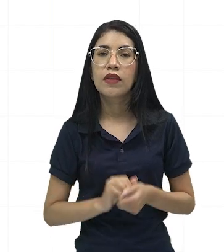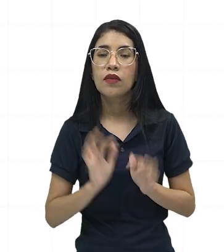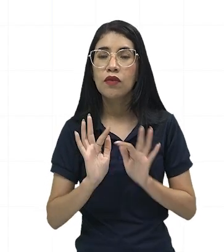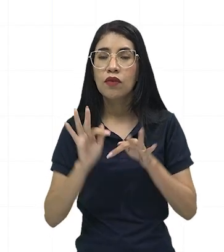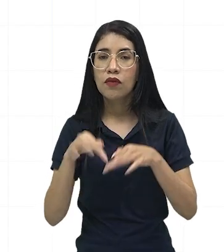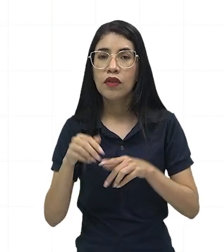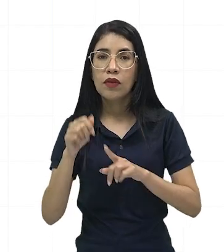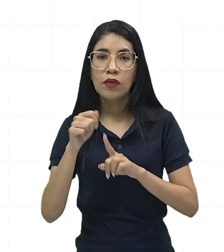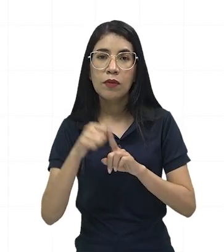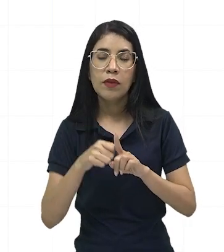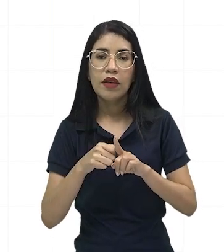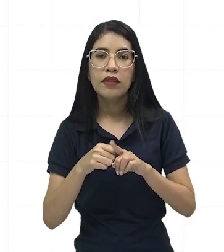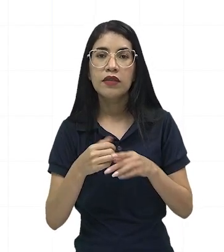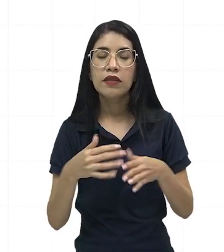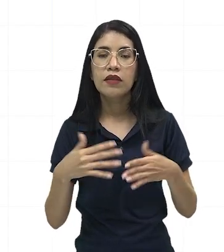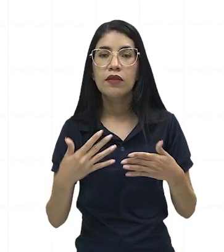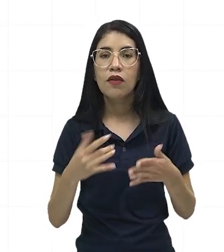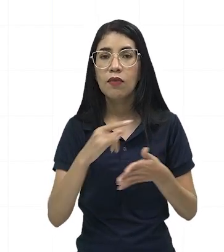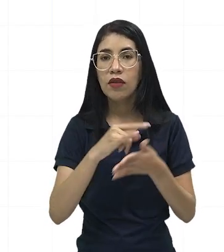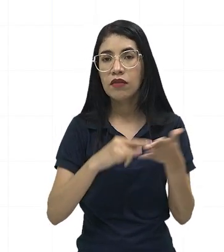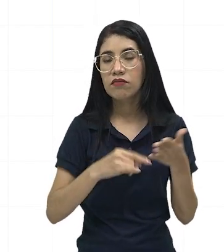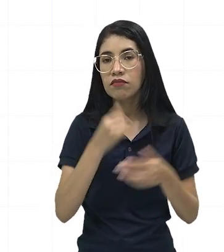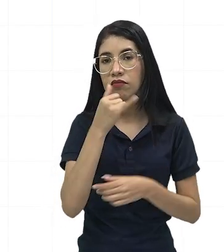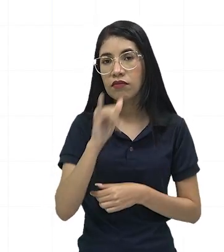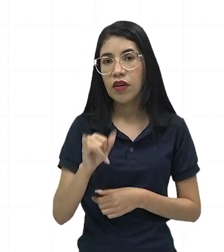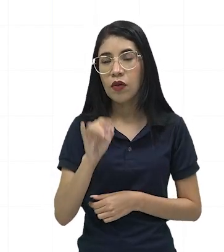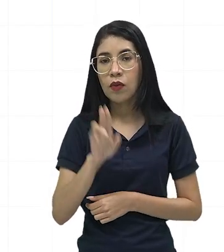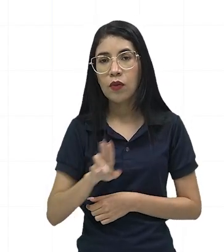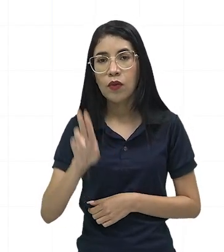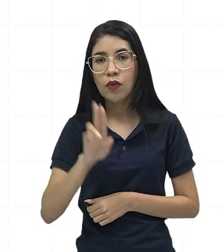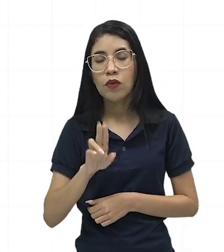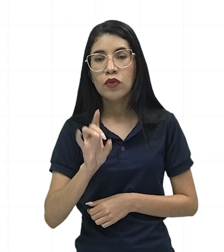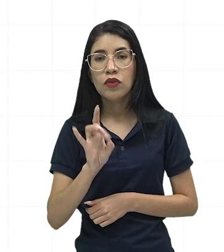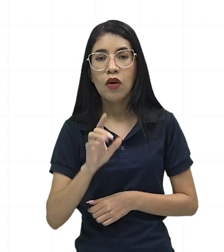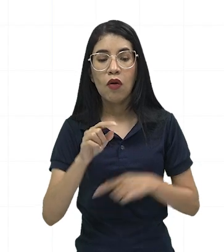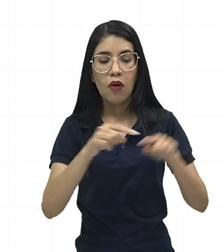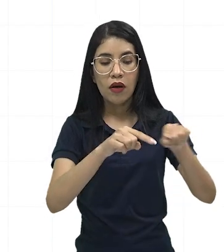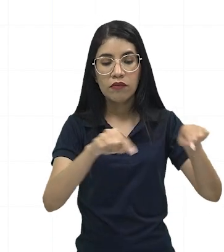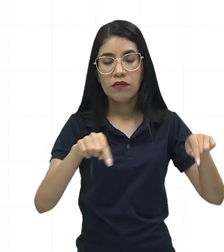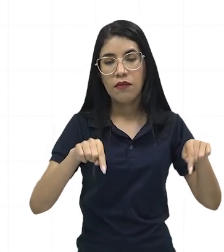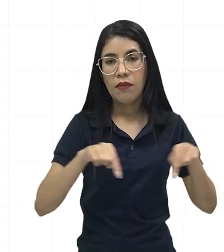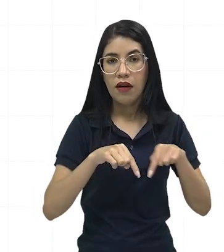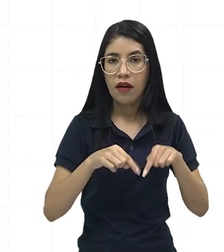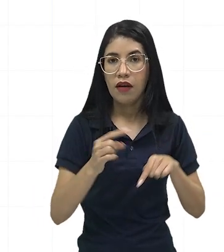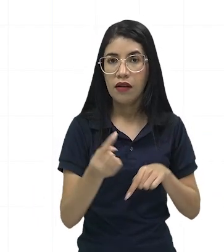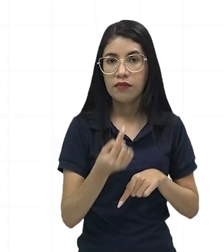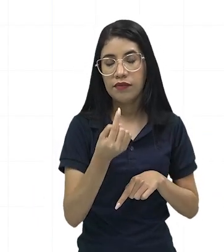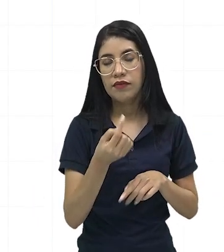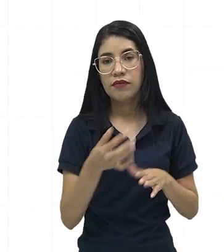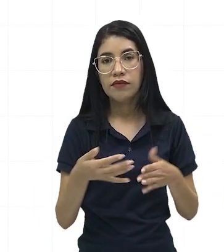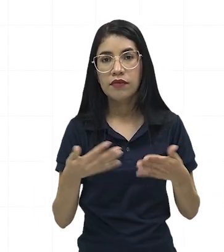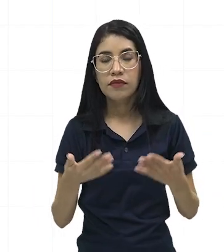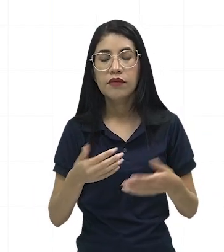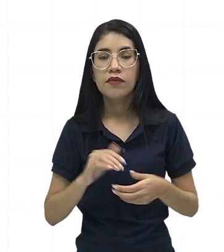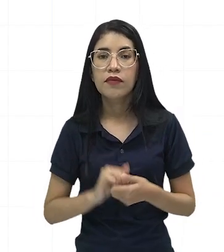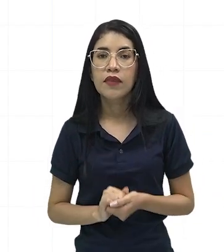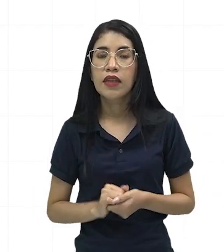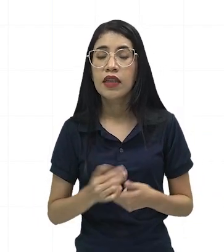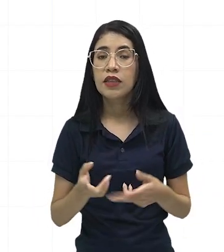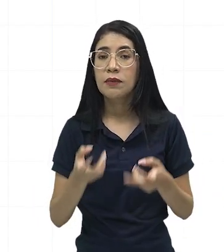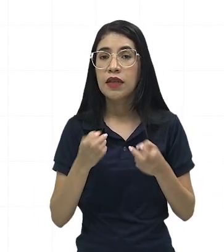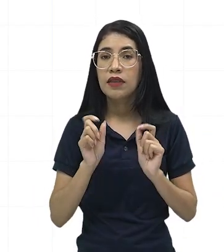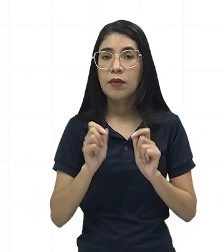no final, né, a minha conta de energia, o consumo só para um dos cômodos da nossa casa. A gente vai ver aí